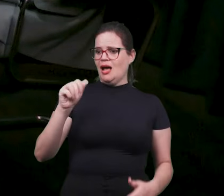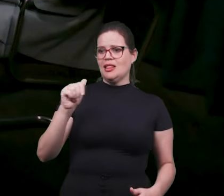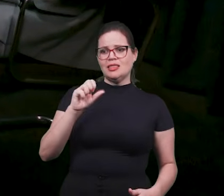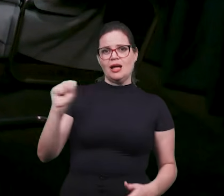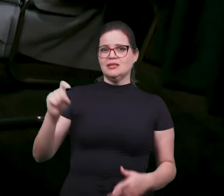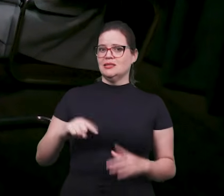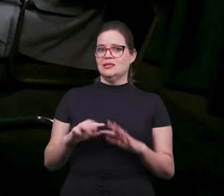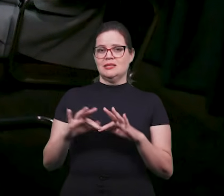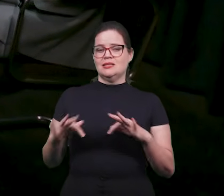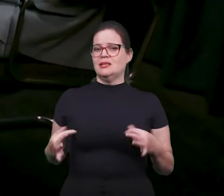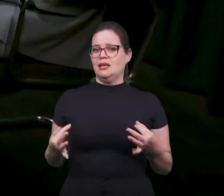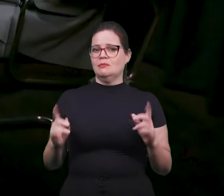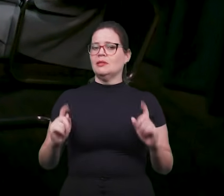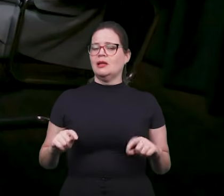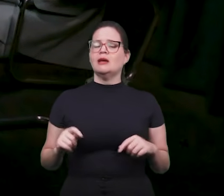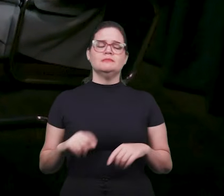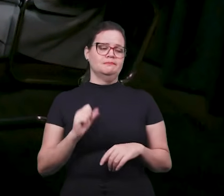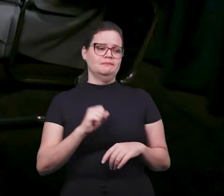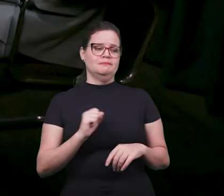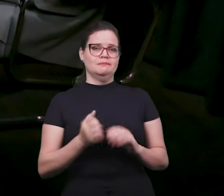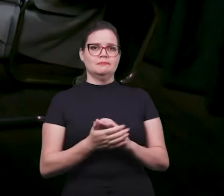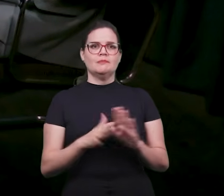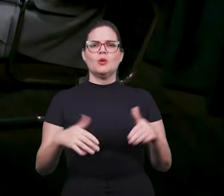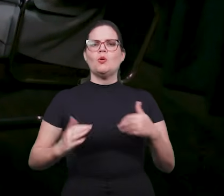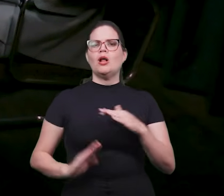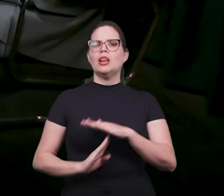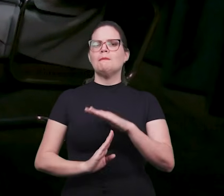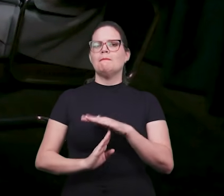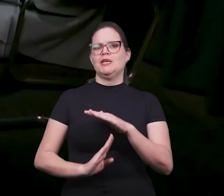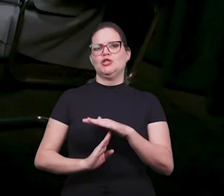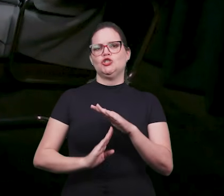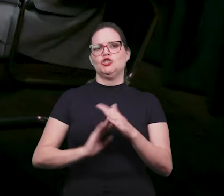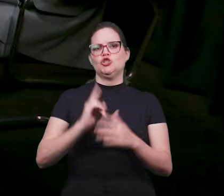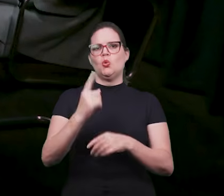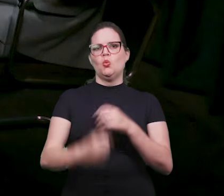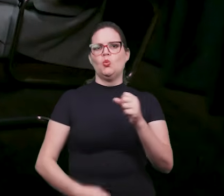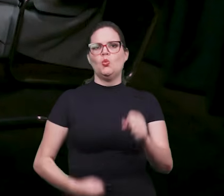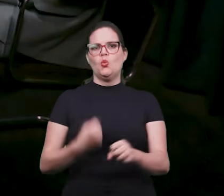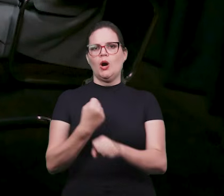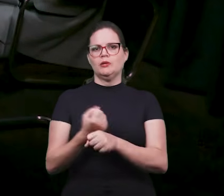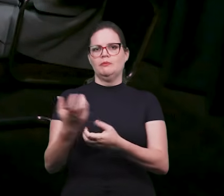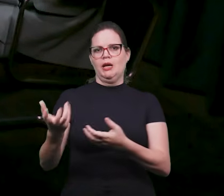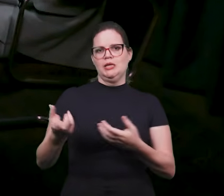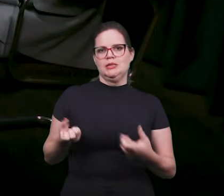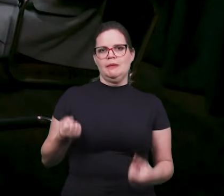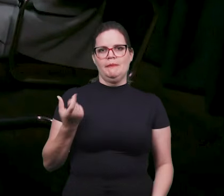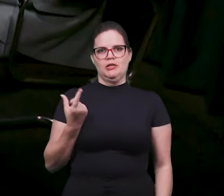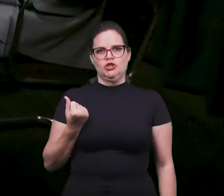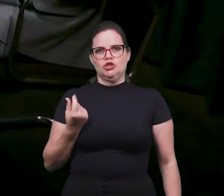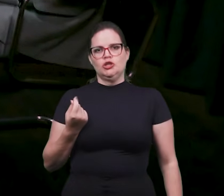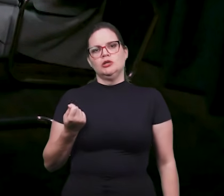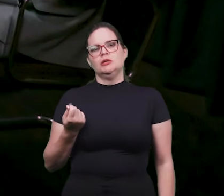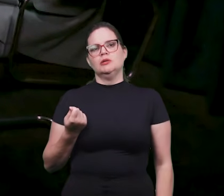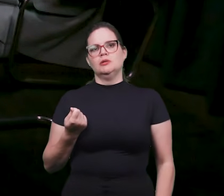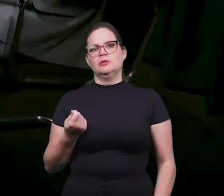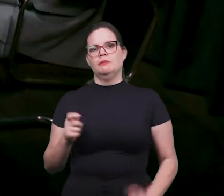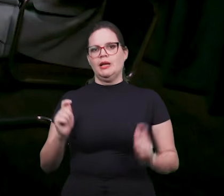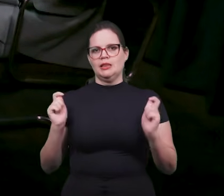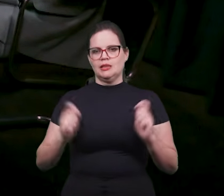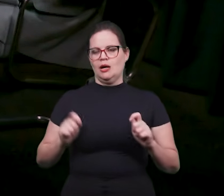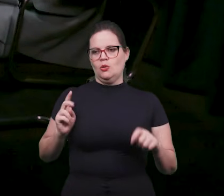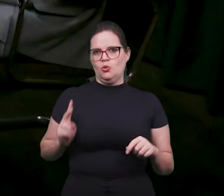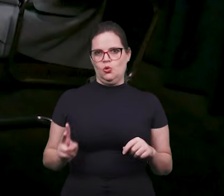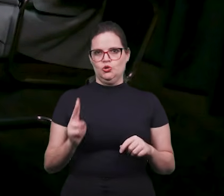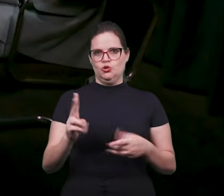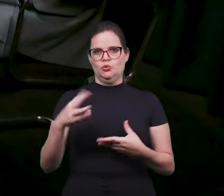bem simplificado, bem né? Simples, bem simples. E qual o limite de faturamento anual, doutor Isaías, que a pessoa pode ter para que ela